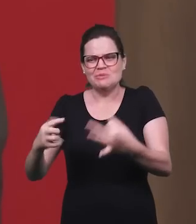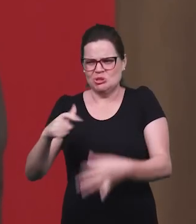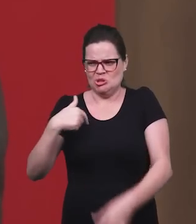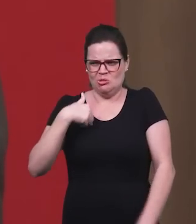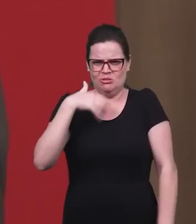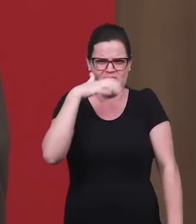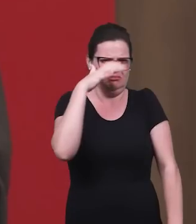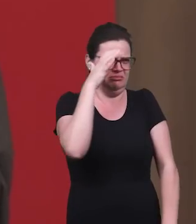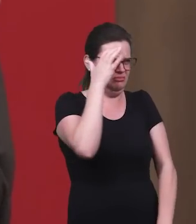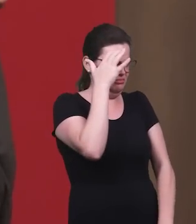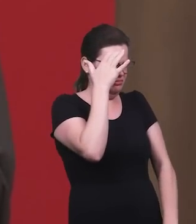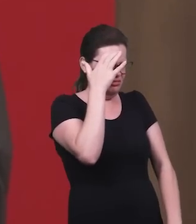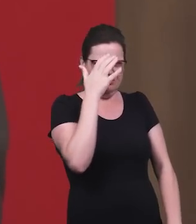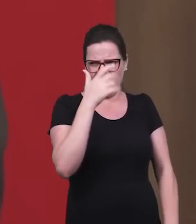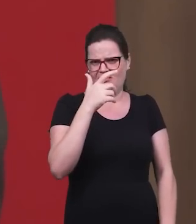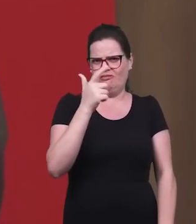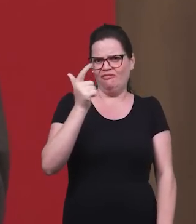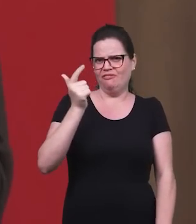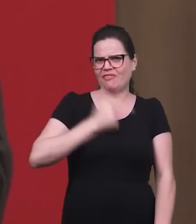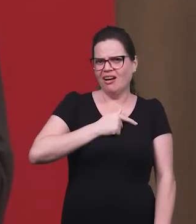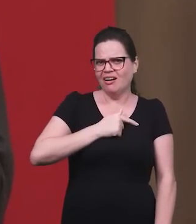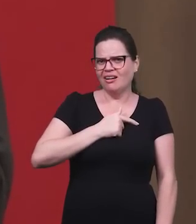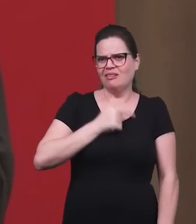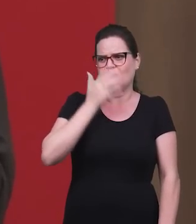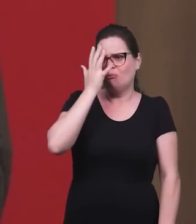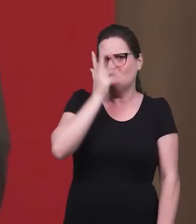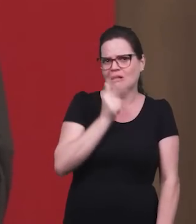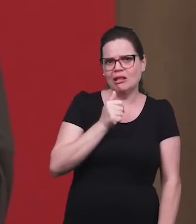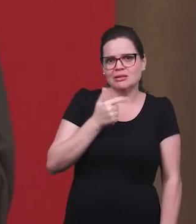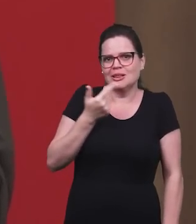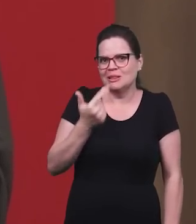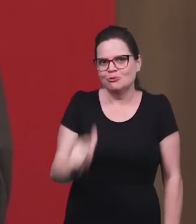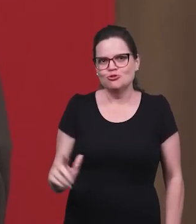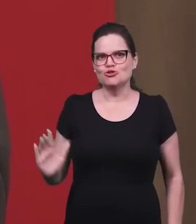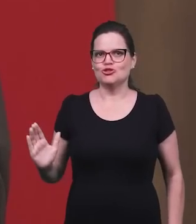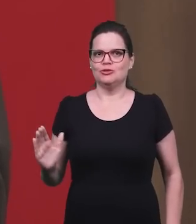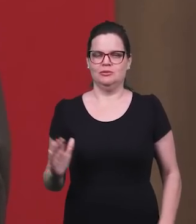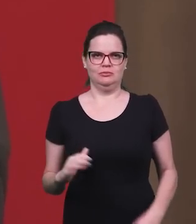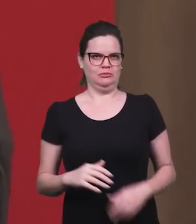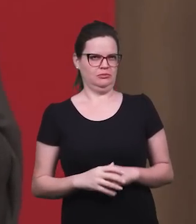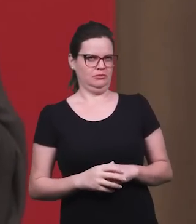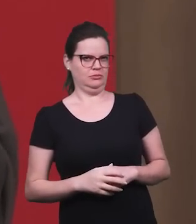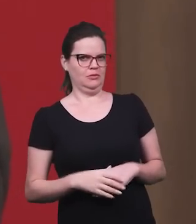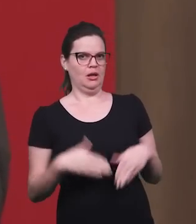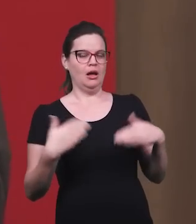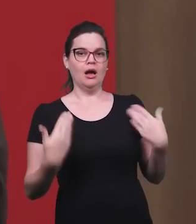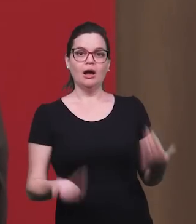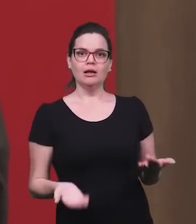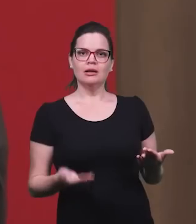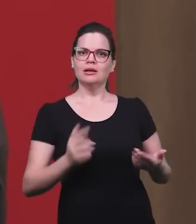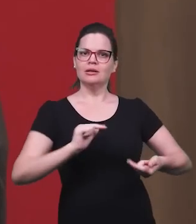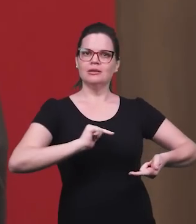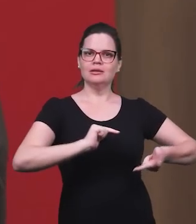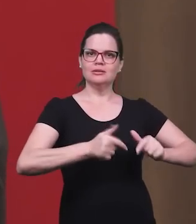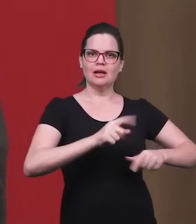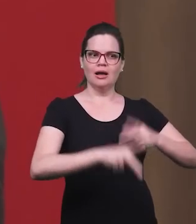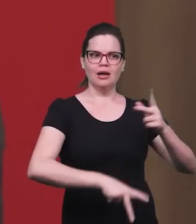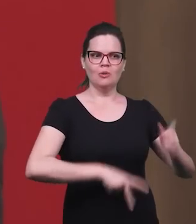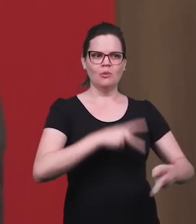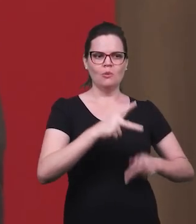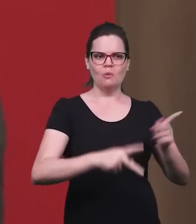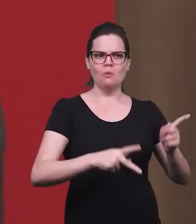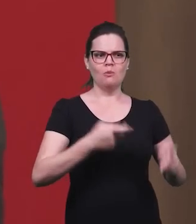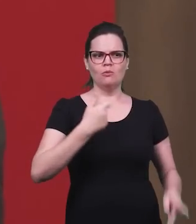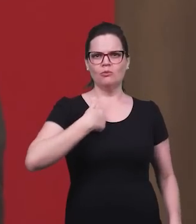rosto. Não vimos nele beleza alguma. Exatamente. Aí, Israel ele não consegue enxergar esse lado